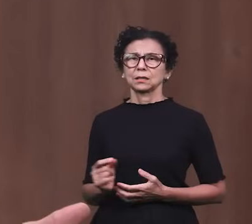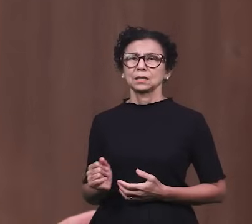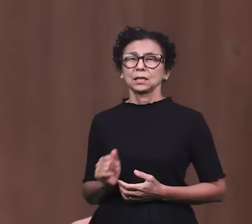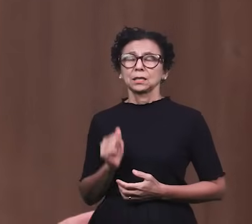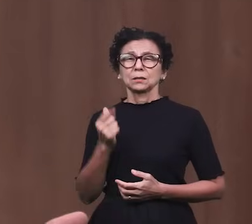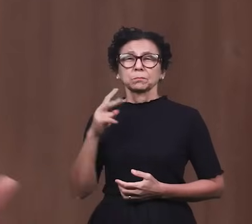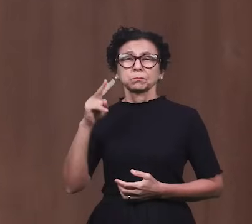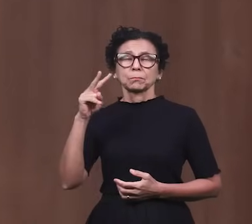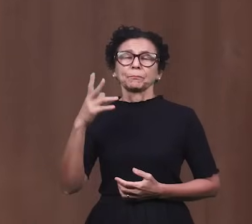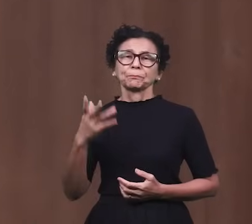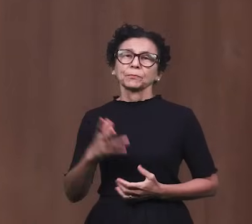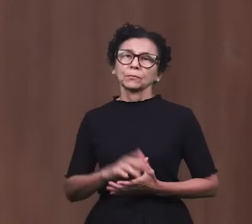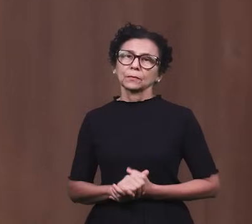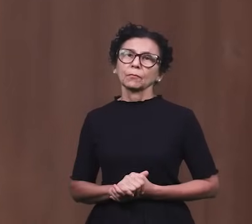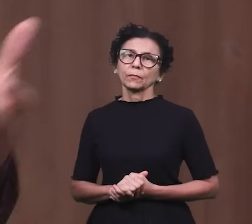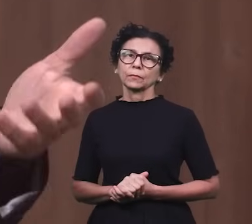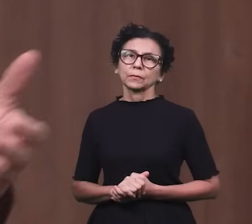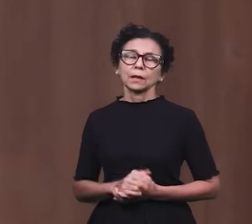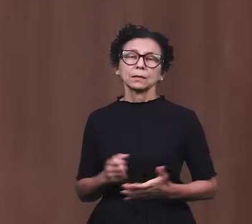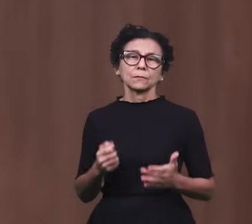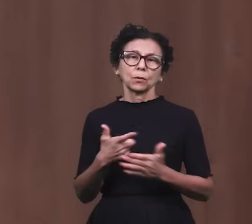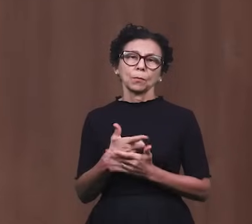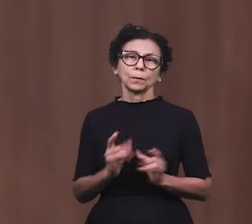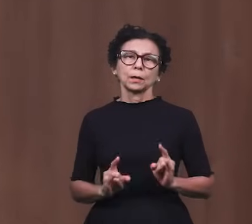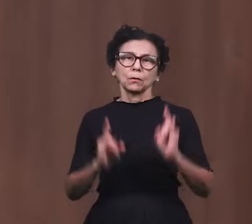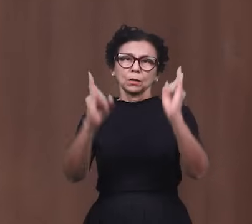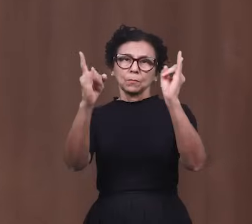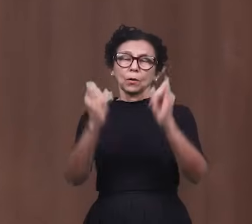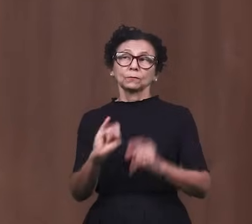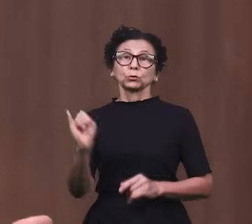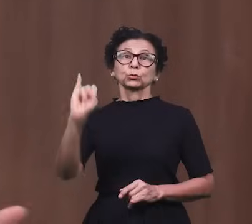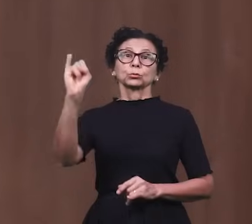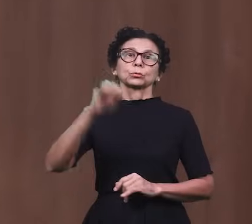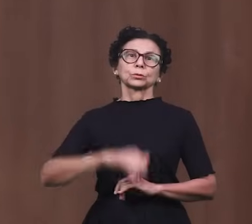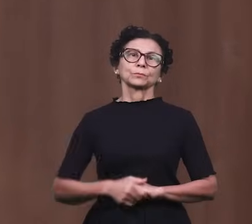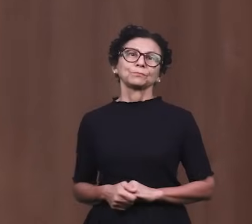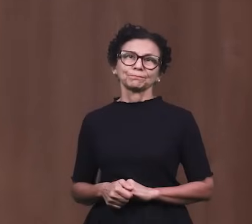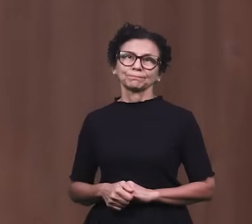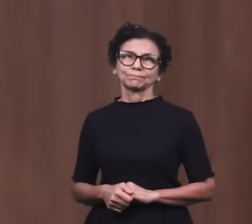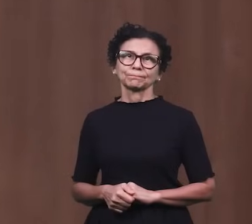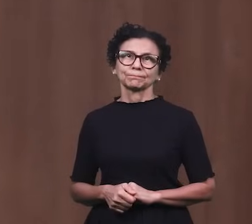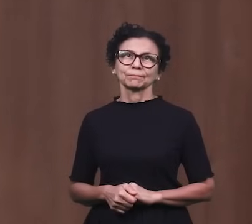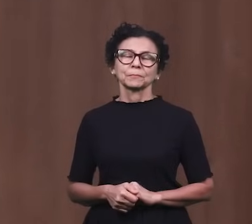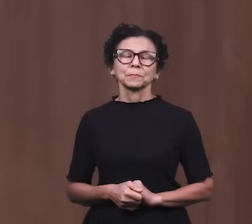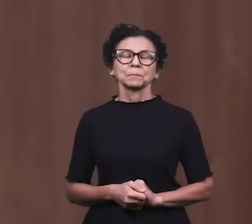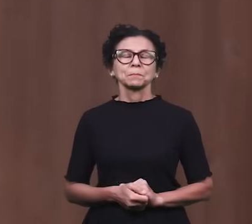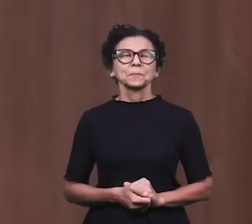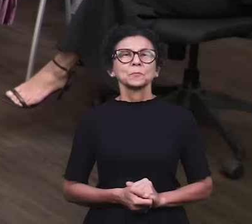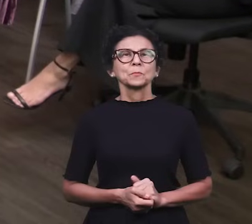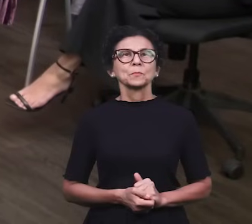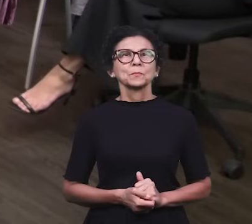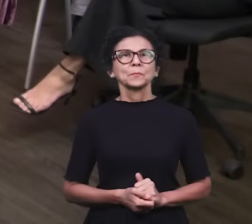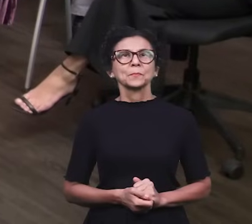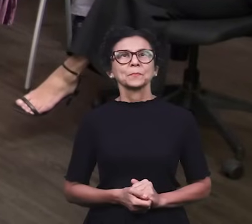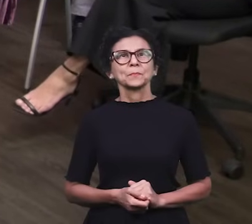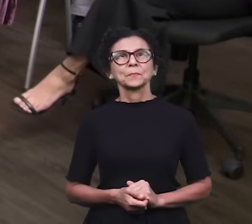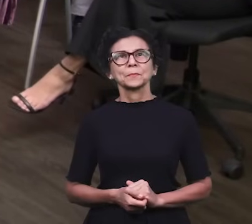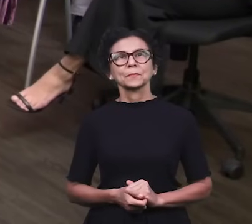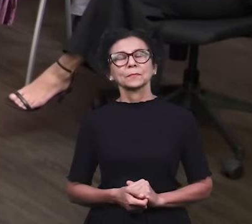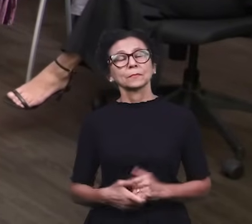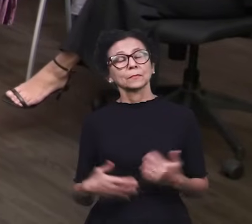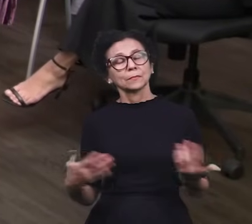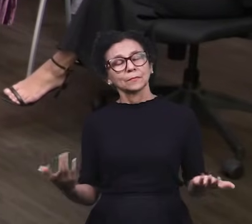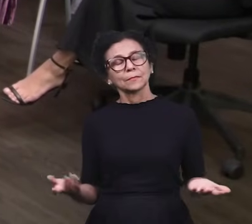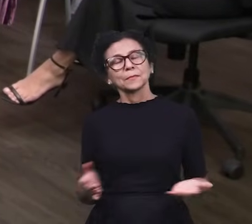30%, 40%, 50% do imóvel. E isso, sem dúvida, vai ser um adianto na vida de quem está começando um lar, uma família. É muito importante. Usar os